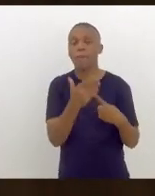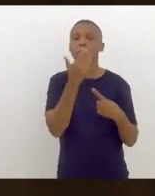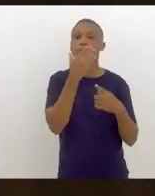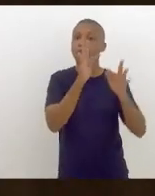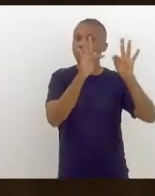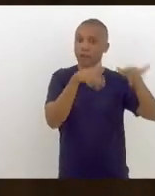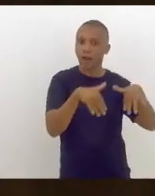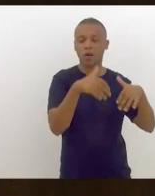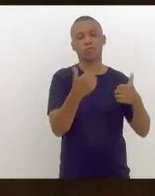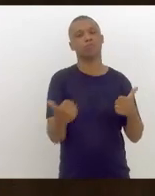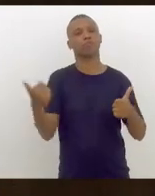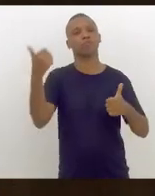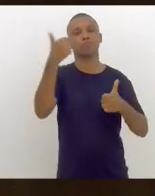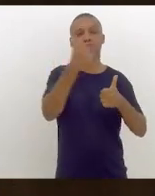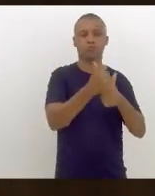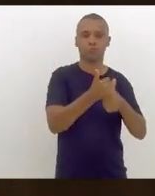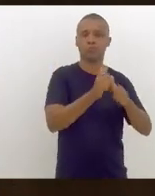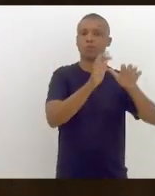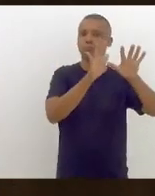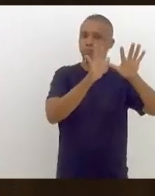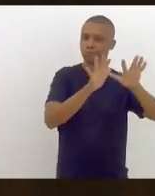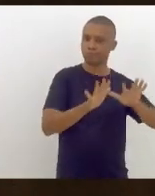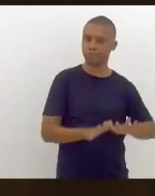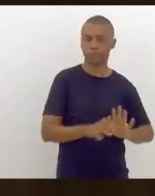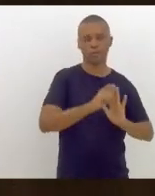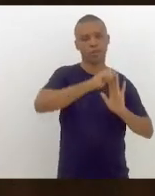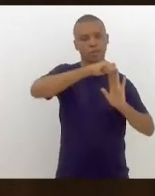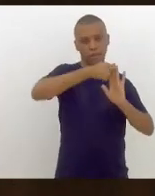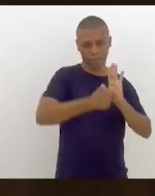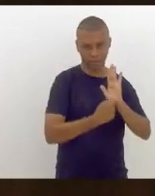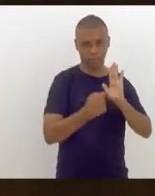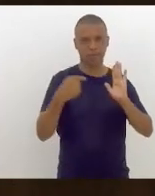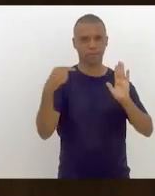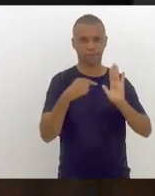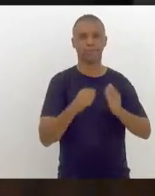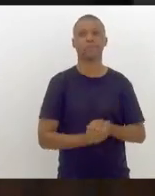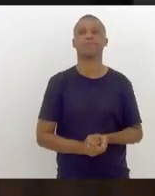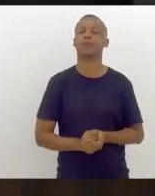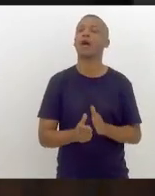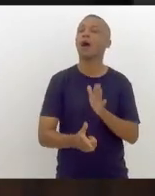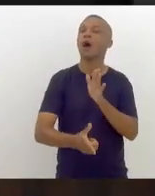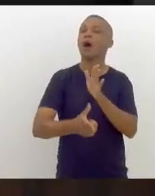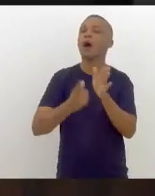pedindo a vossa excelência forma final de redação